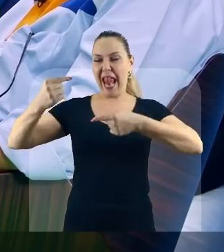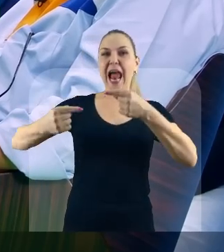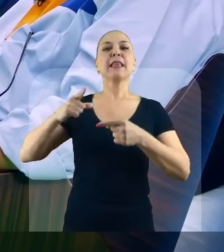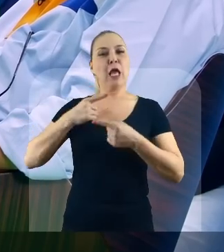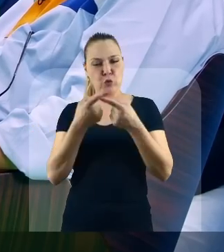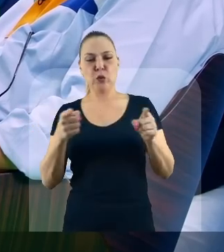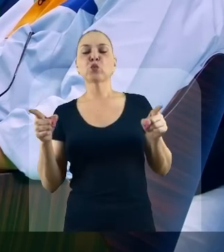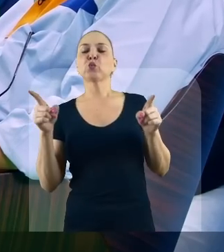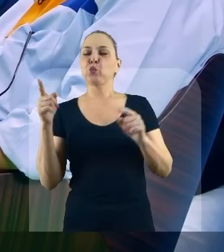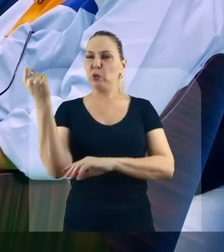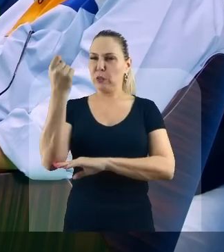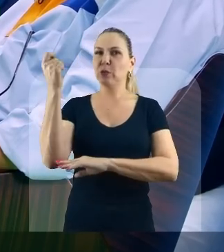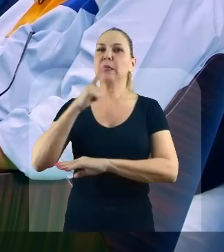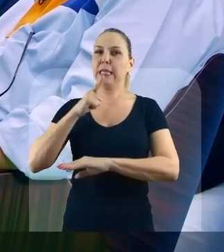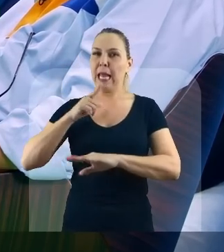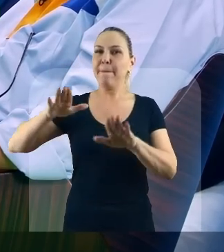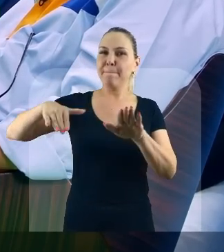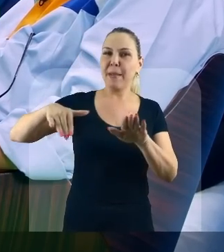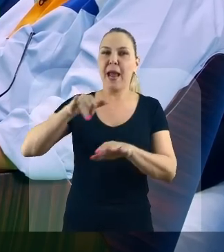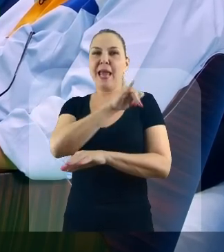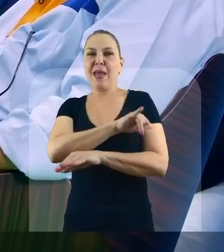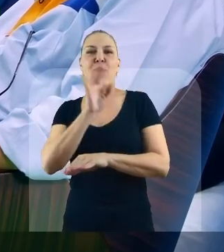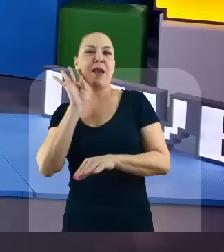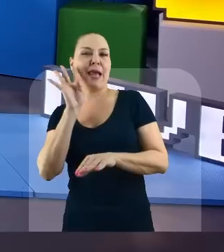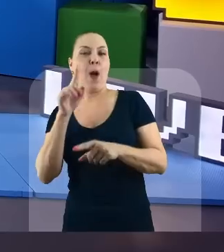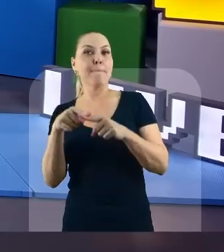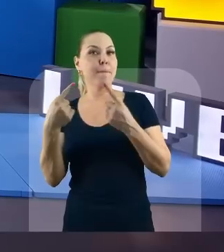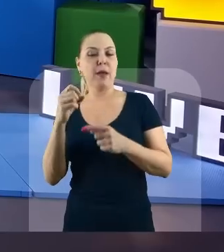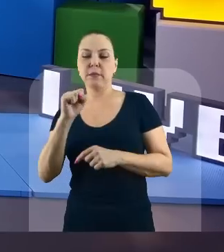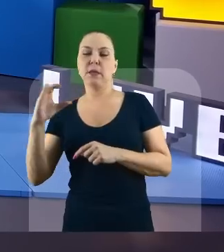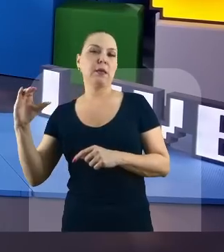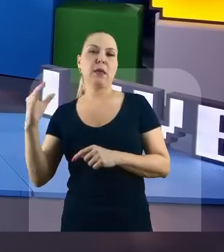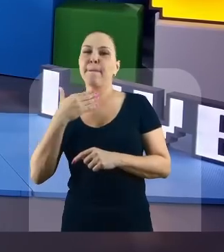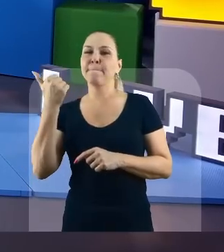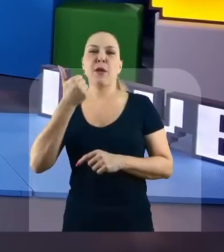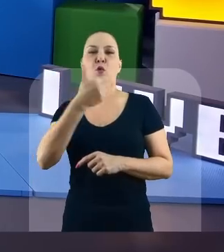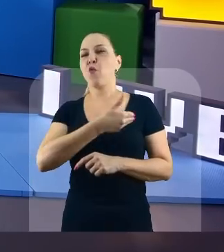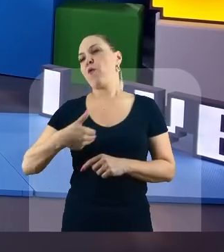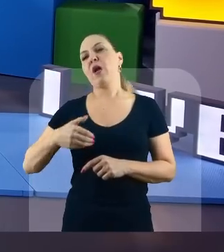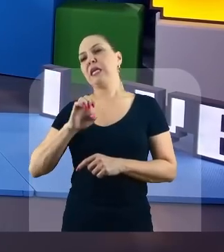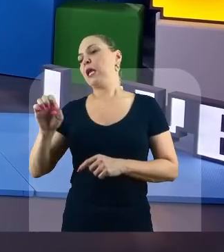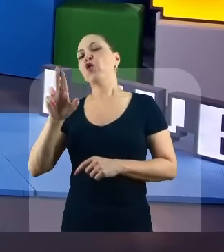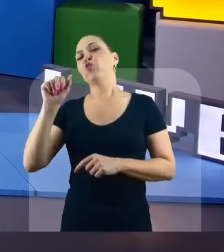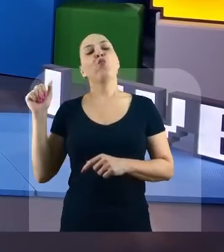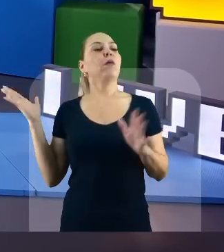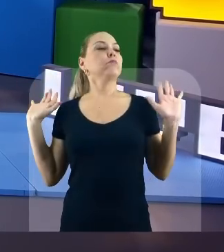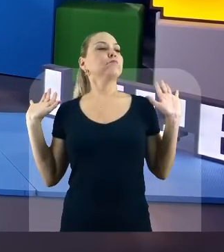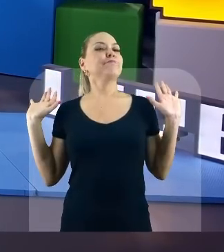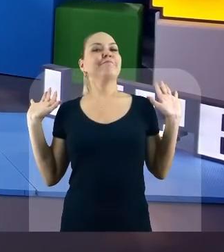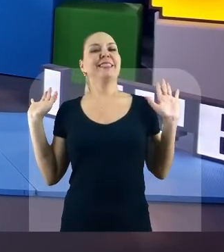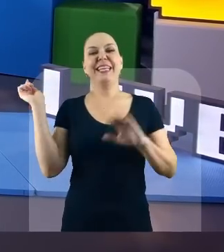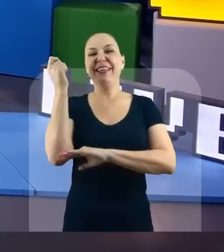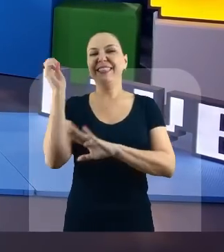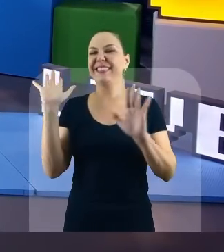churrasco bom no Rio Grande do Sul e as praias do Rio de Janeiro são legais. Mas Santa Catarina não teve um governador da esquerda nunca. Eu quero ver vocês bater